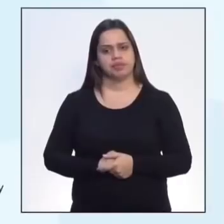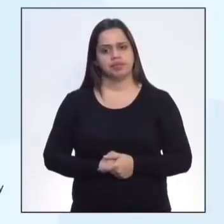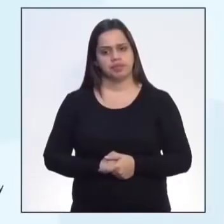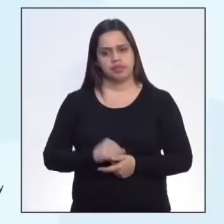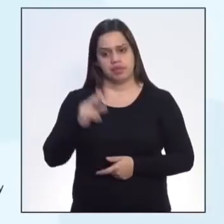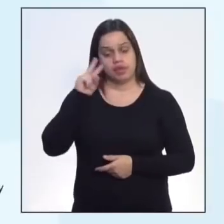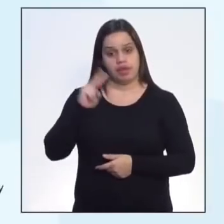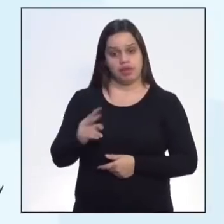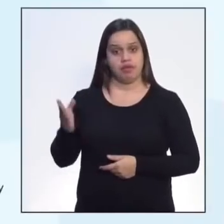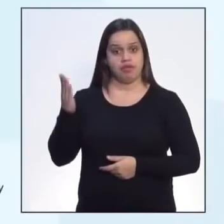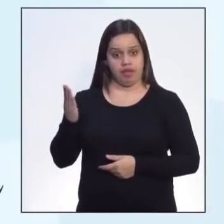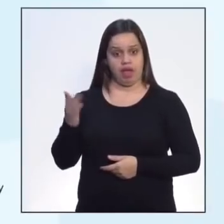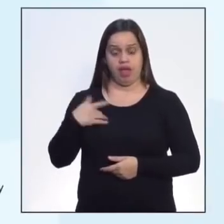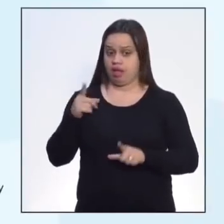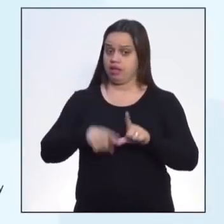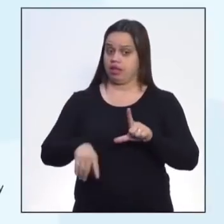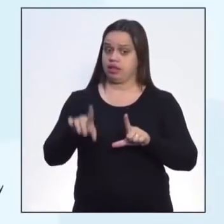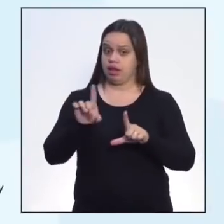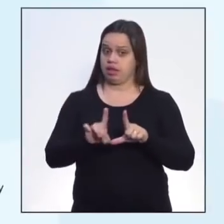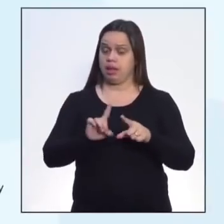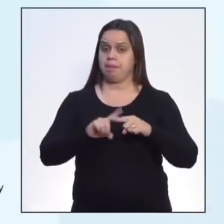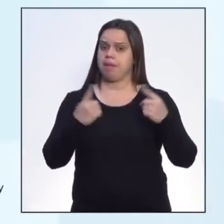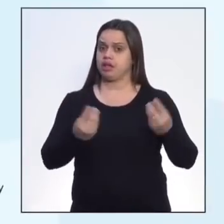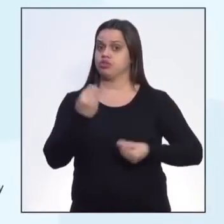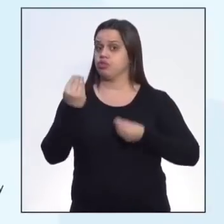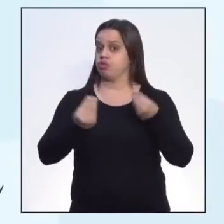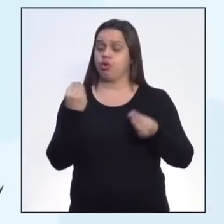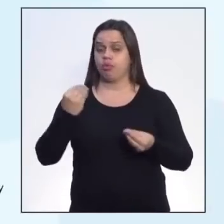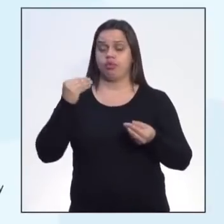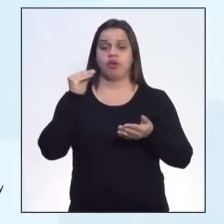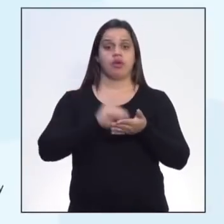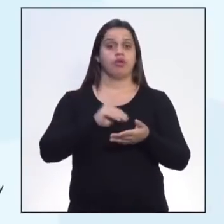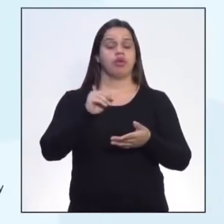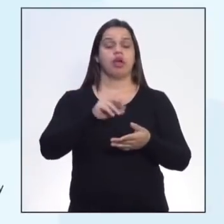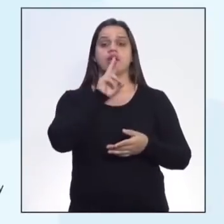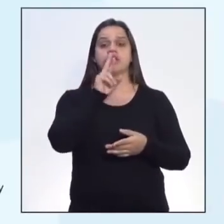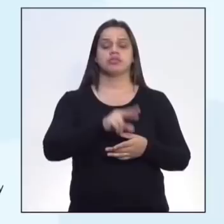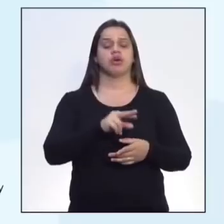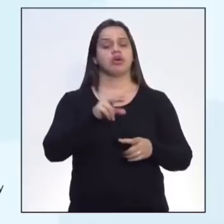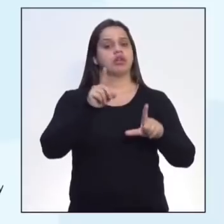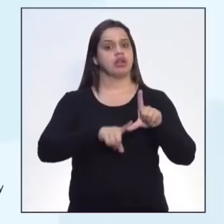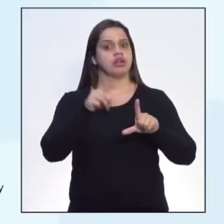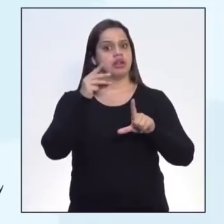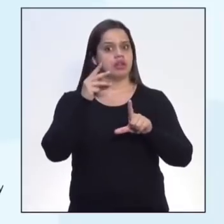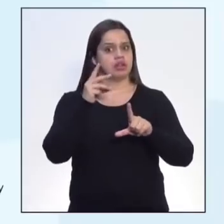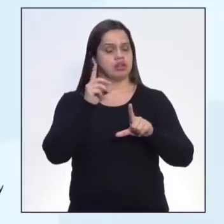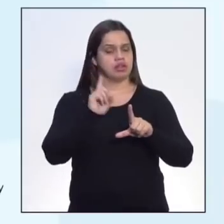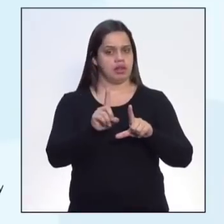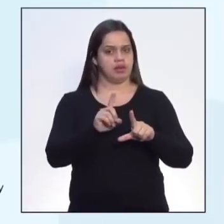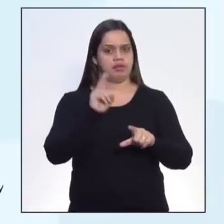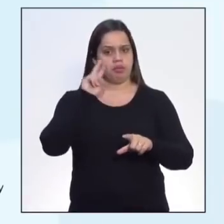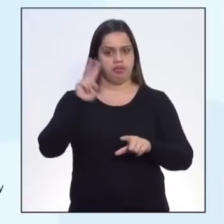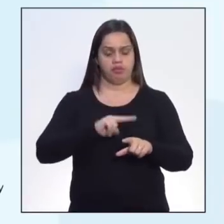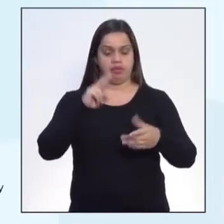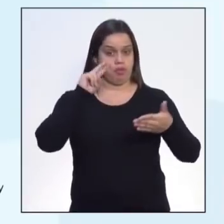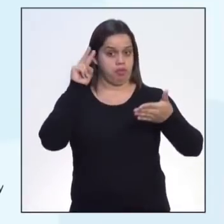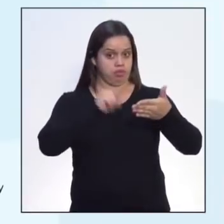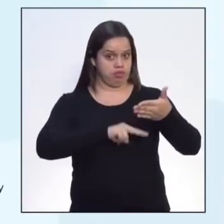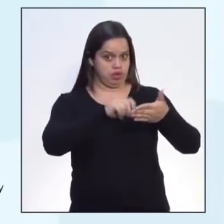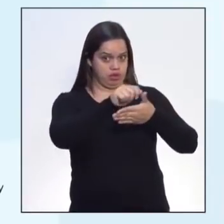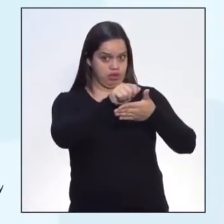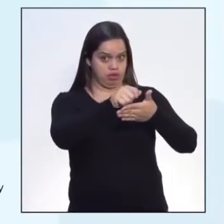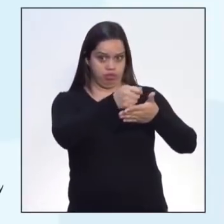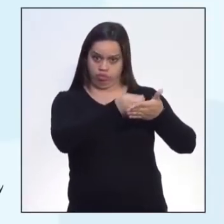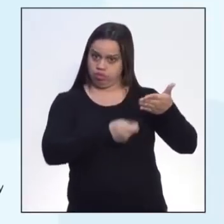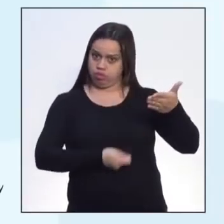D. Só que vamos entender como que a gente chega nessa relação com a alternativa D. Então, vamos interpretar o